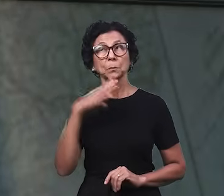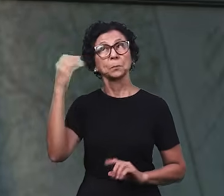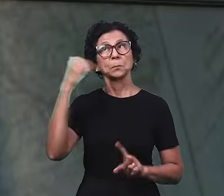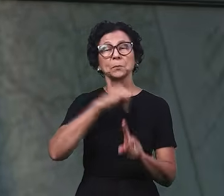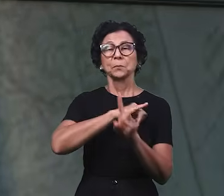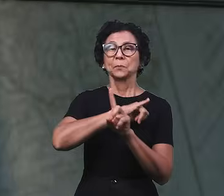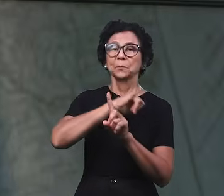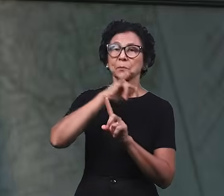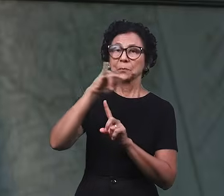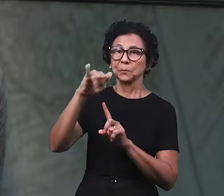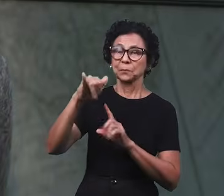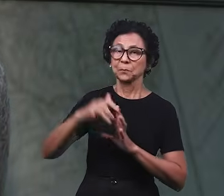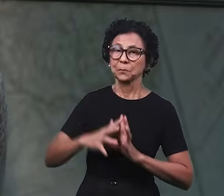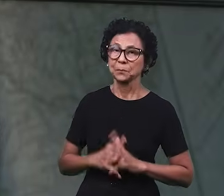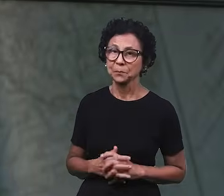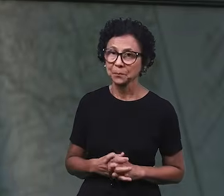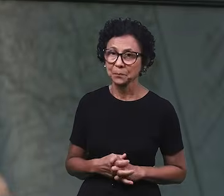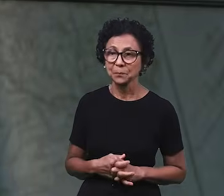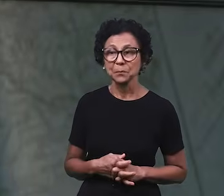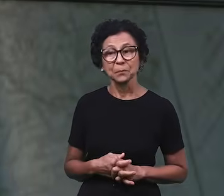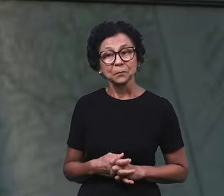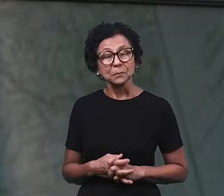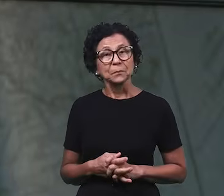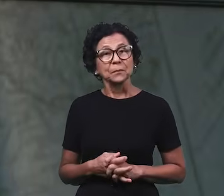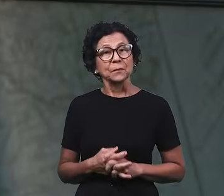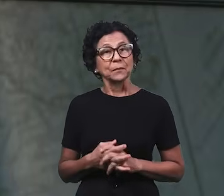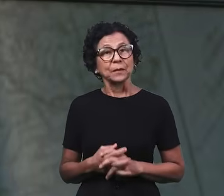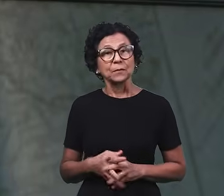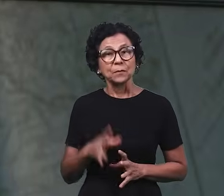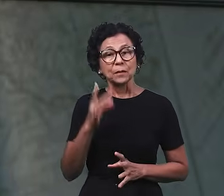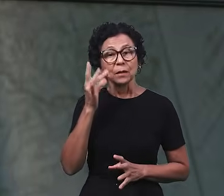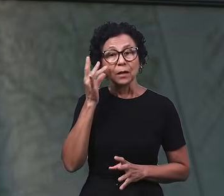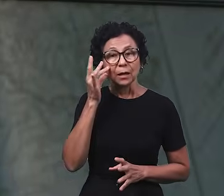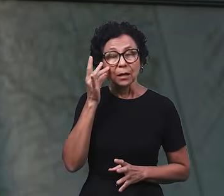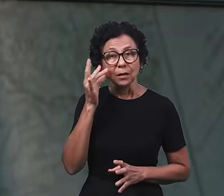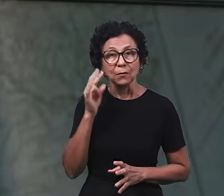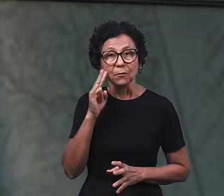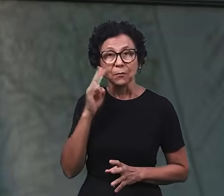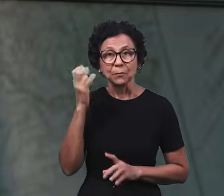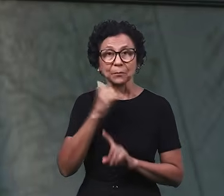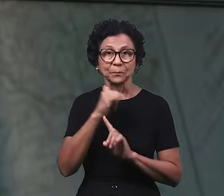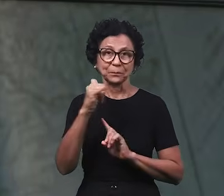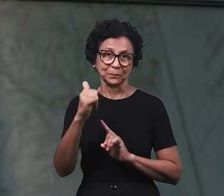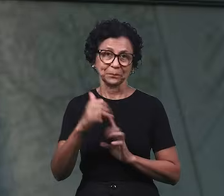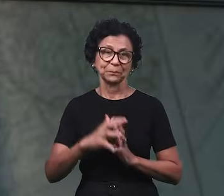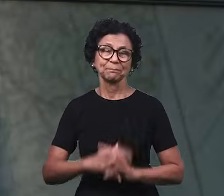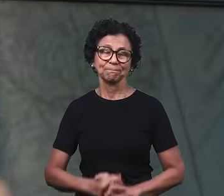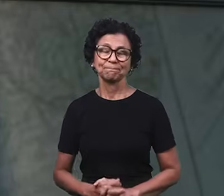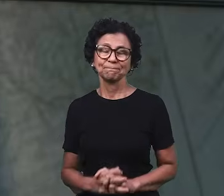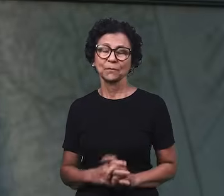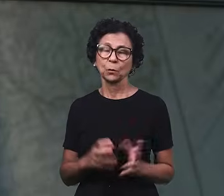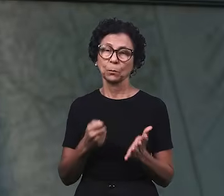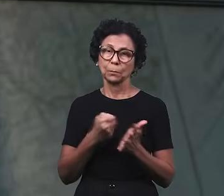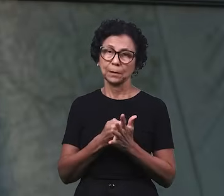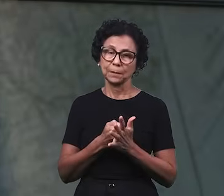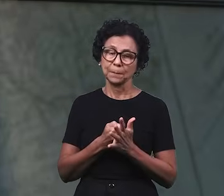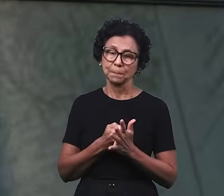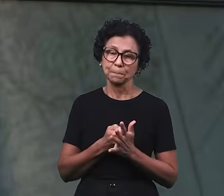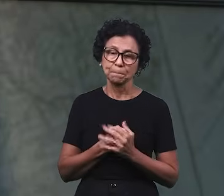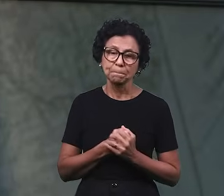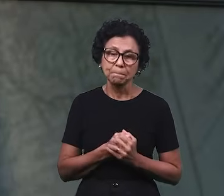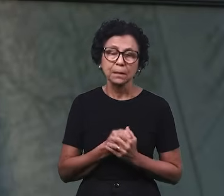eles podiam presenciar aquela profecia. É importante nós